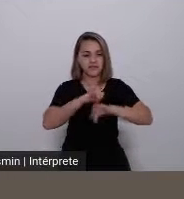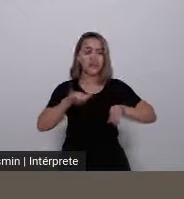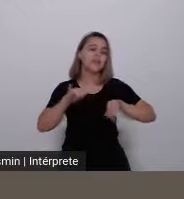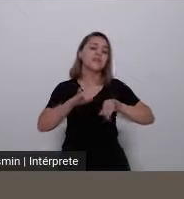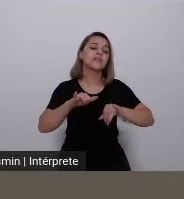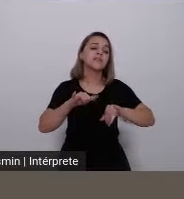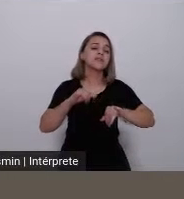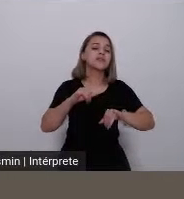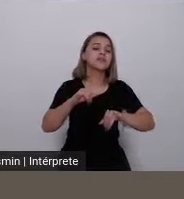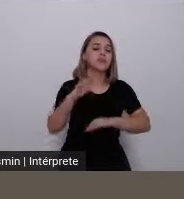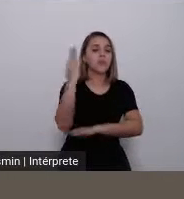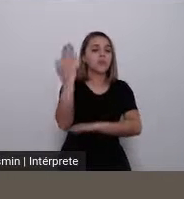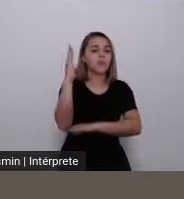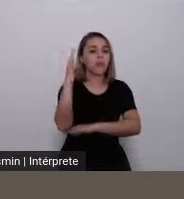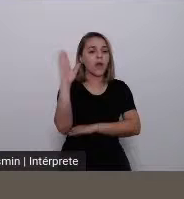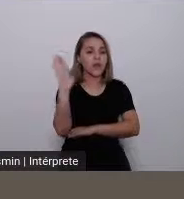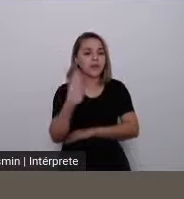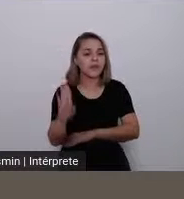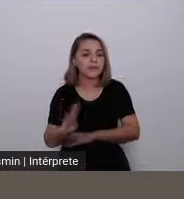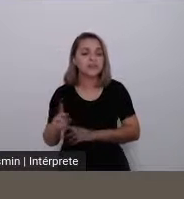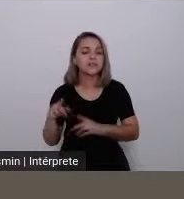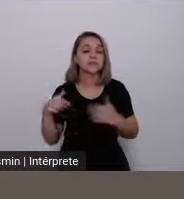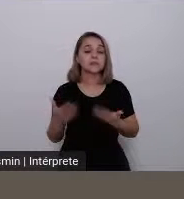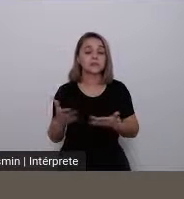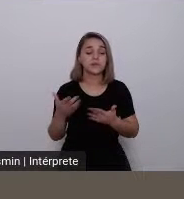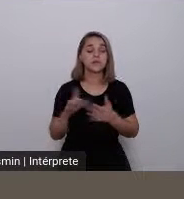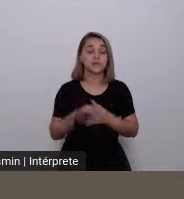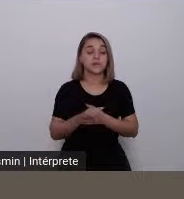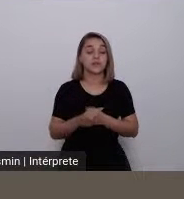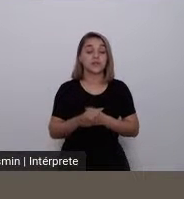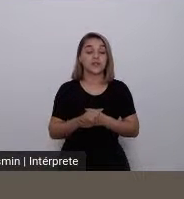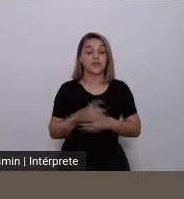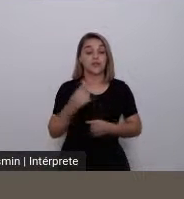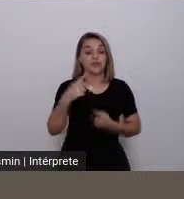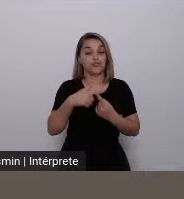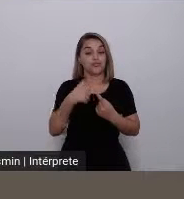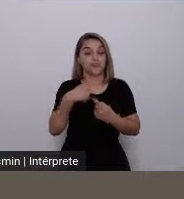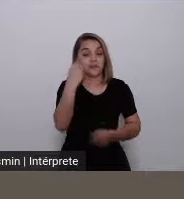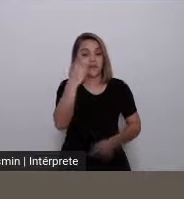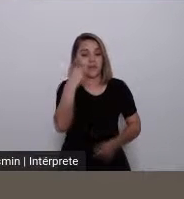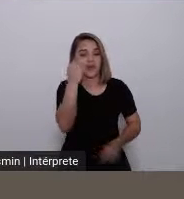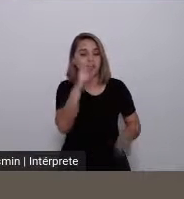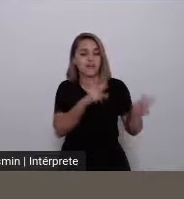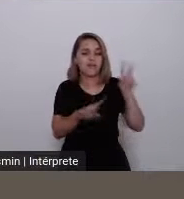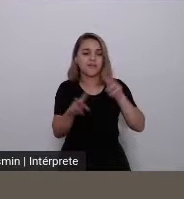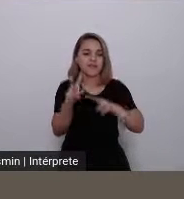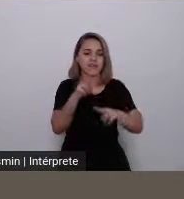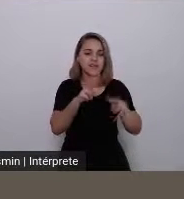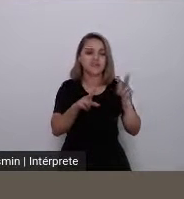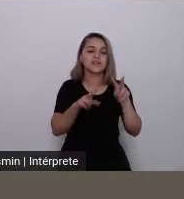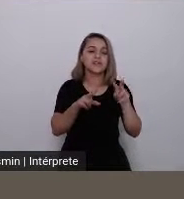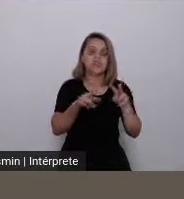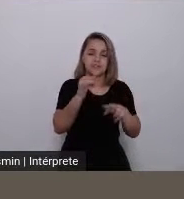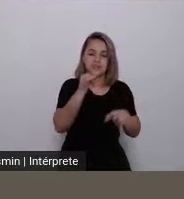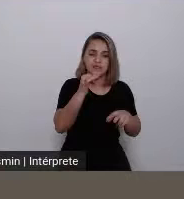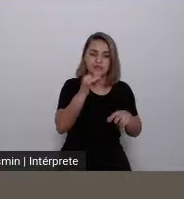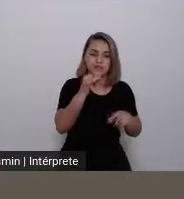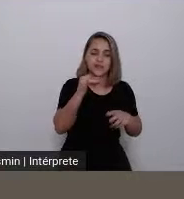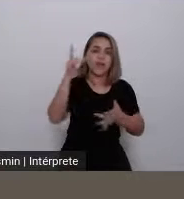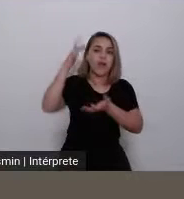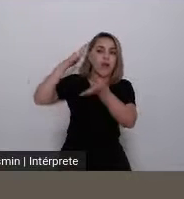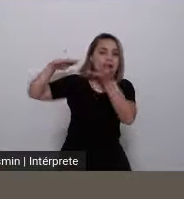a expressão que ele usa, causada por esse novo tipo de experiência visual, como essa da